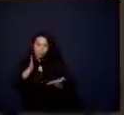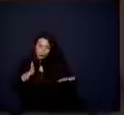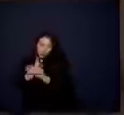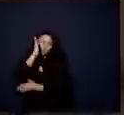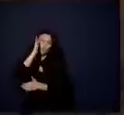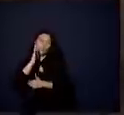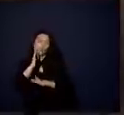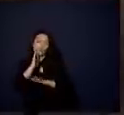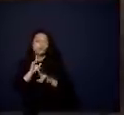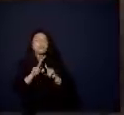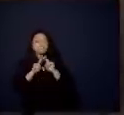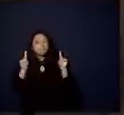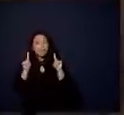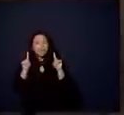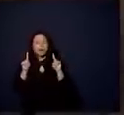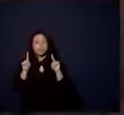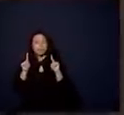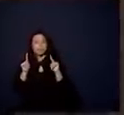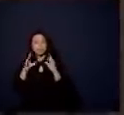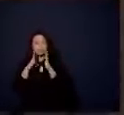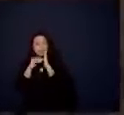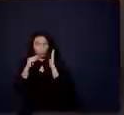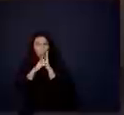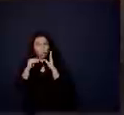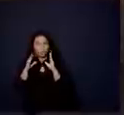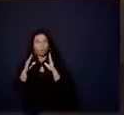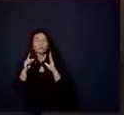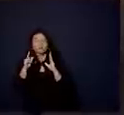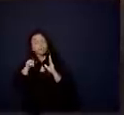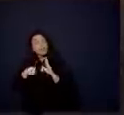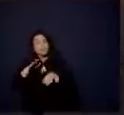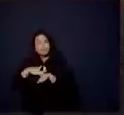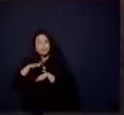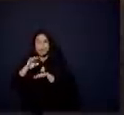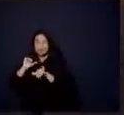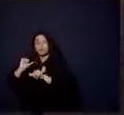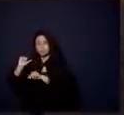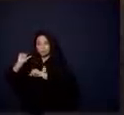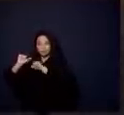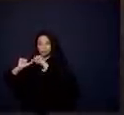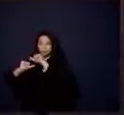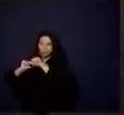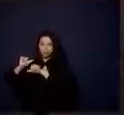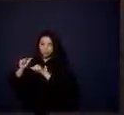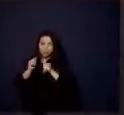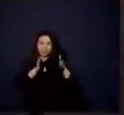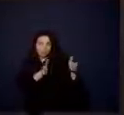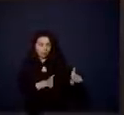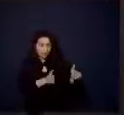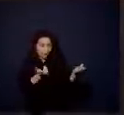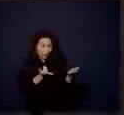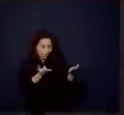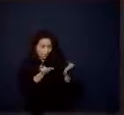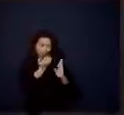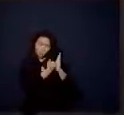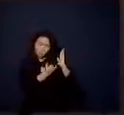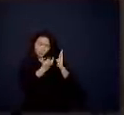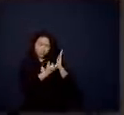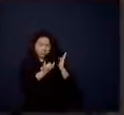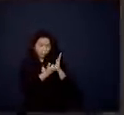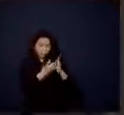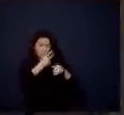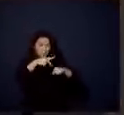é esta com este modelo na verdade nós migramos daquele equipamento hoje é o pior sistema de tributação